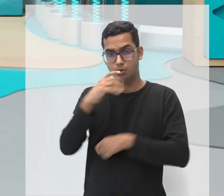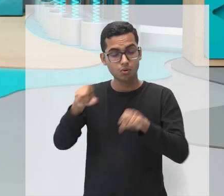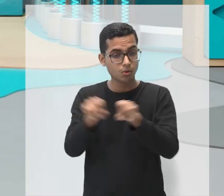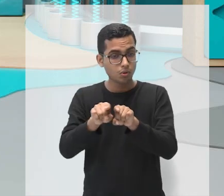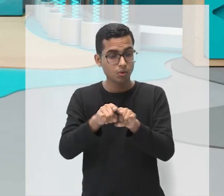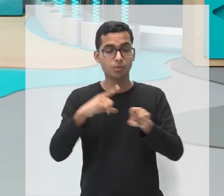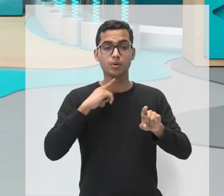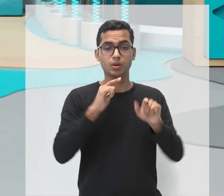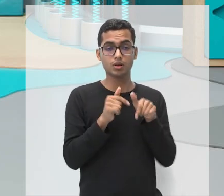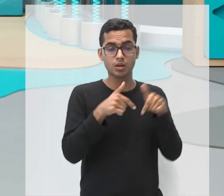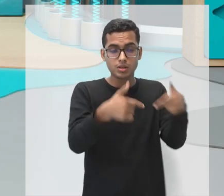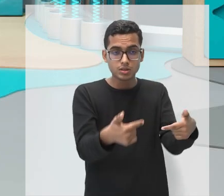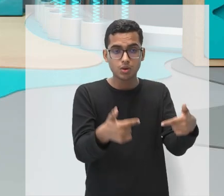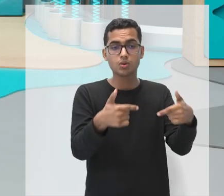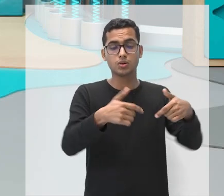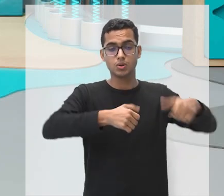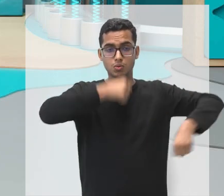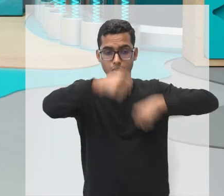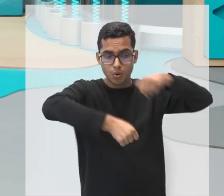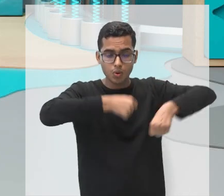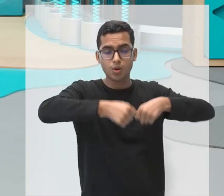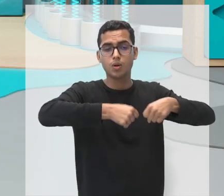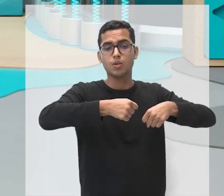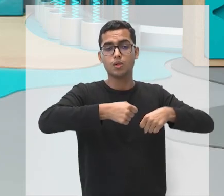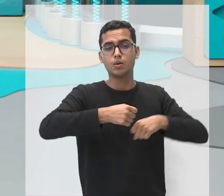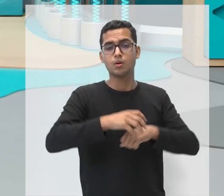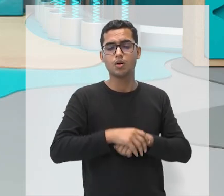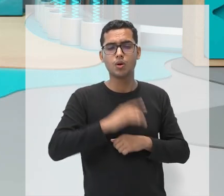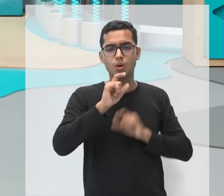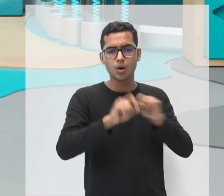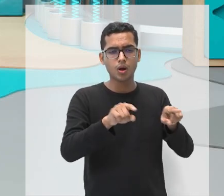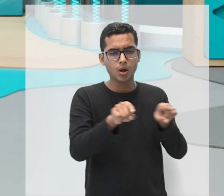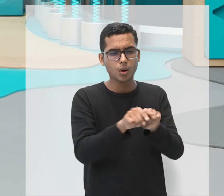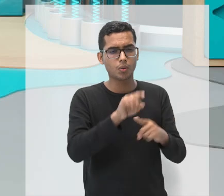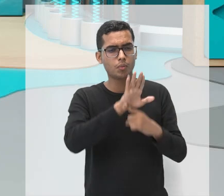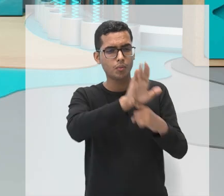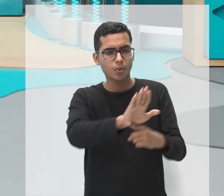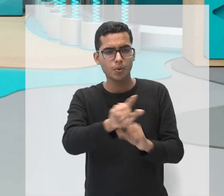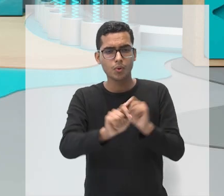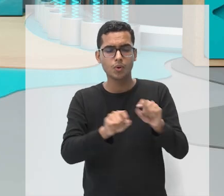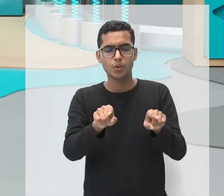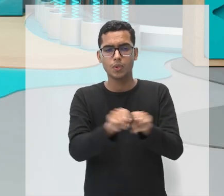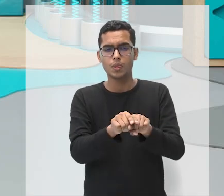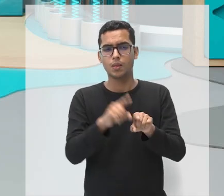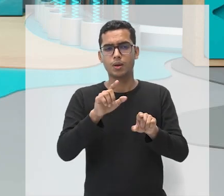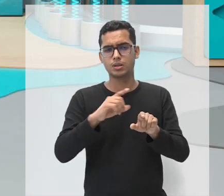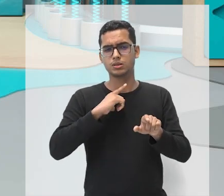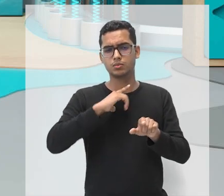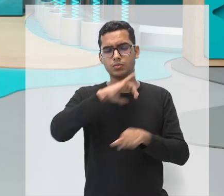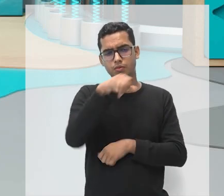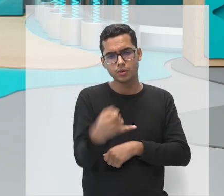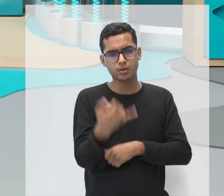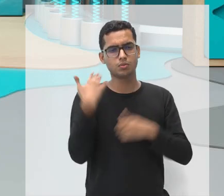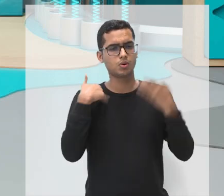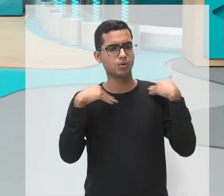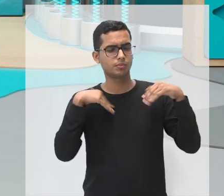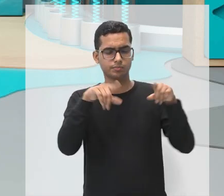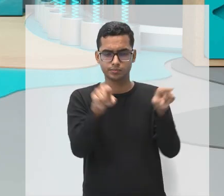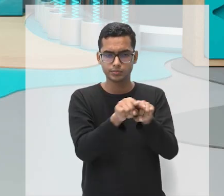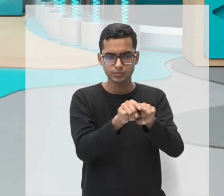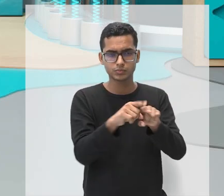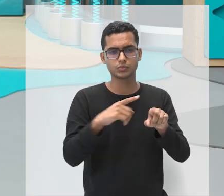mais recreativas ali, como a exibição de manobras, ok? E para a gente saber, o praticante do ciclismo ele se